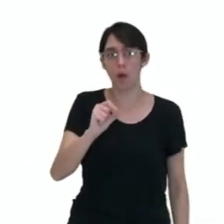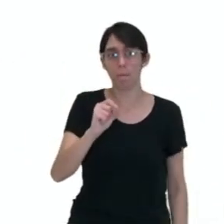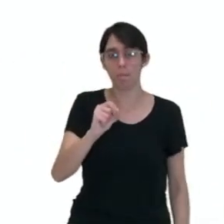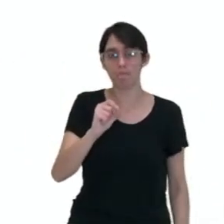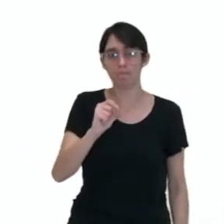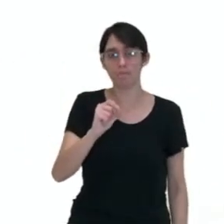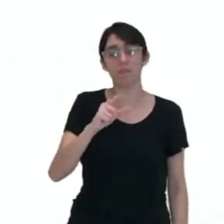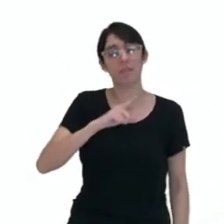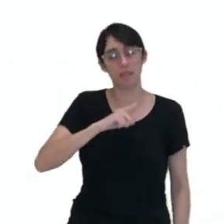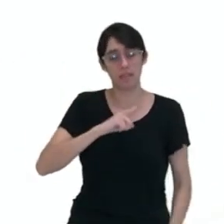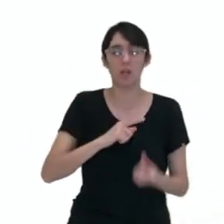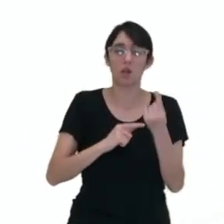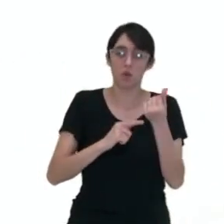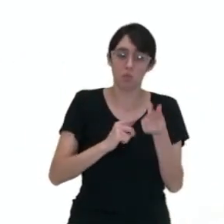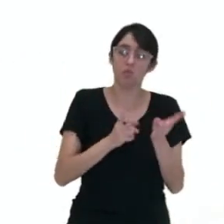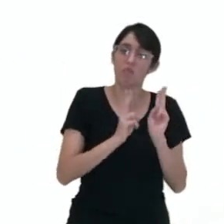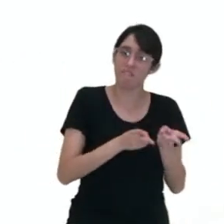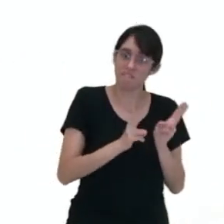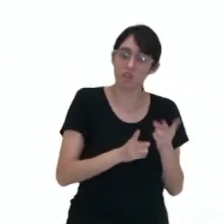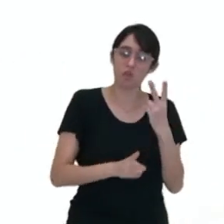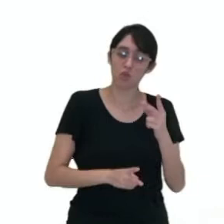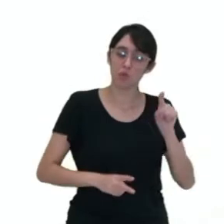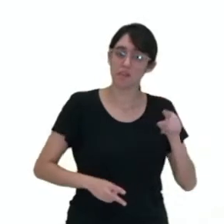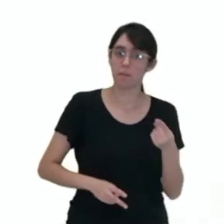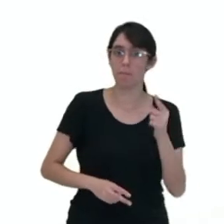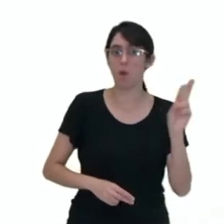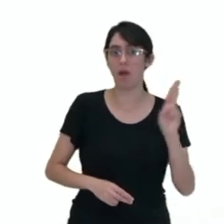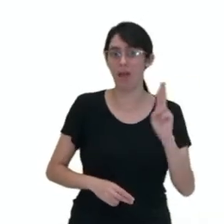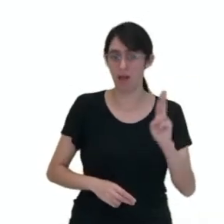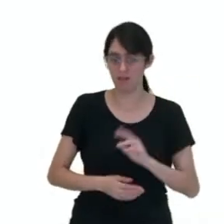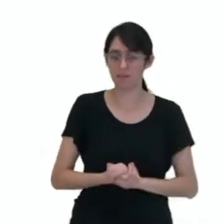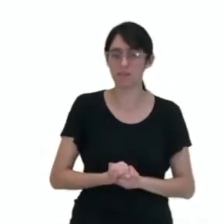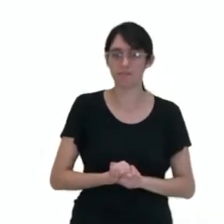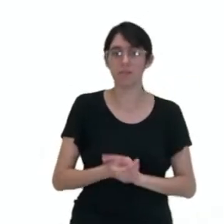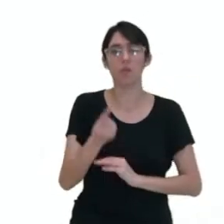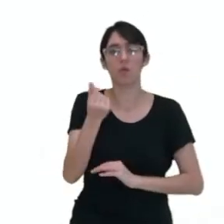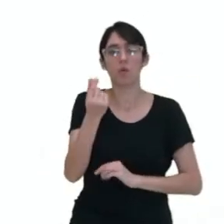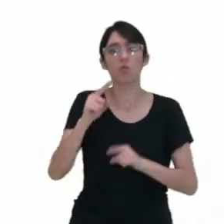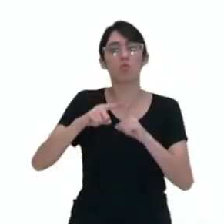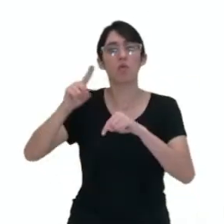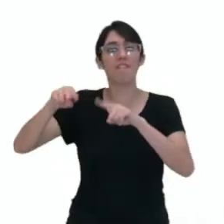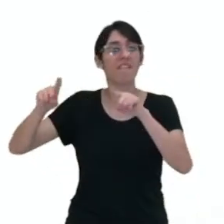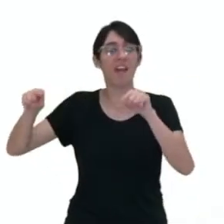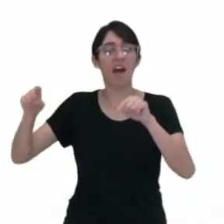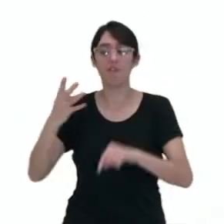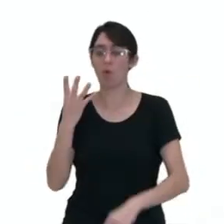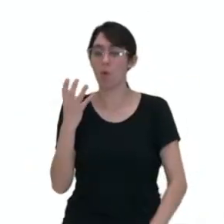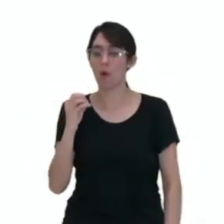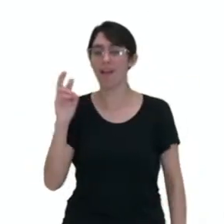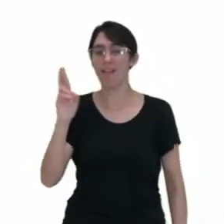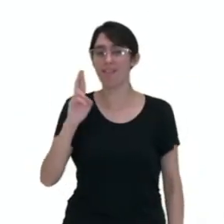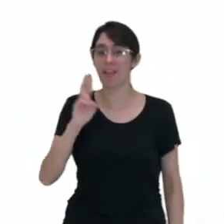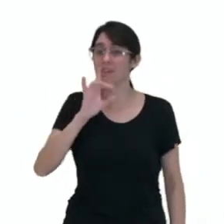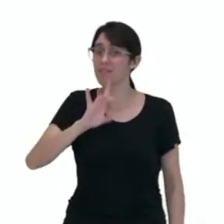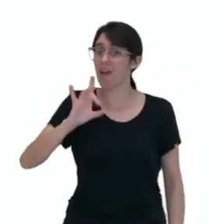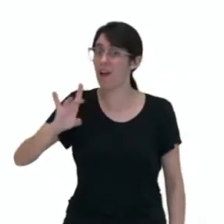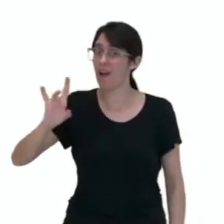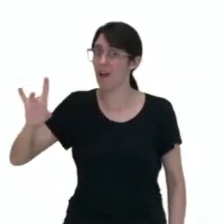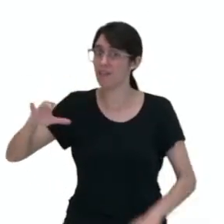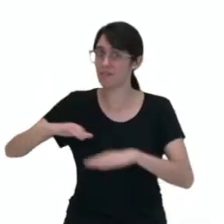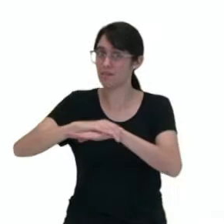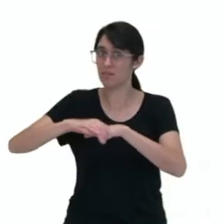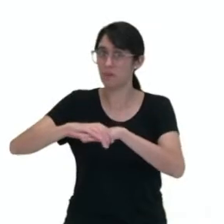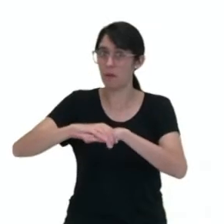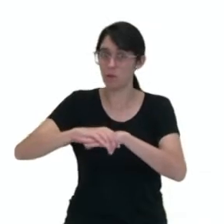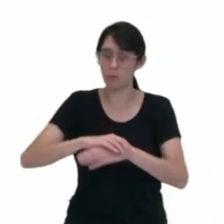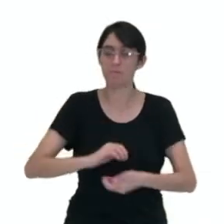um custo fixo de R$2.000. Um custo variável de R$40 por unidade